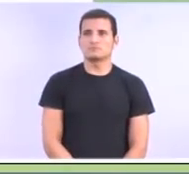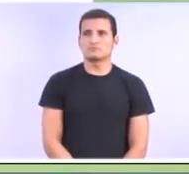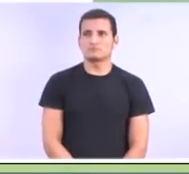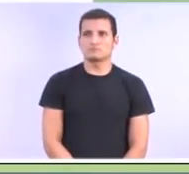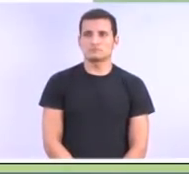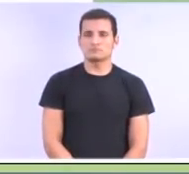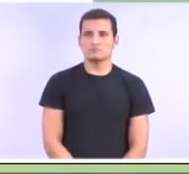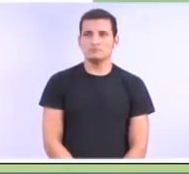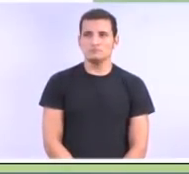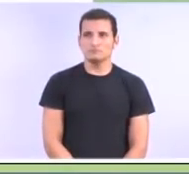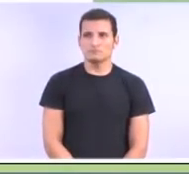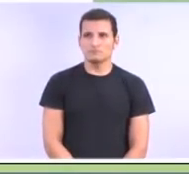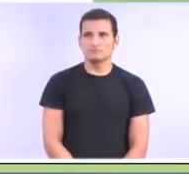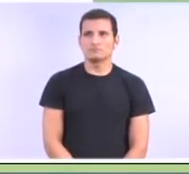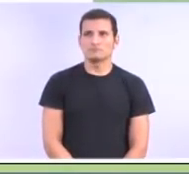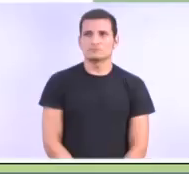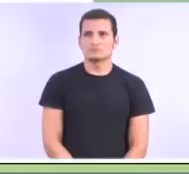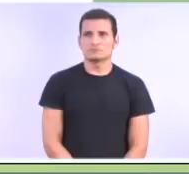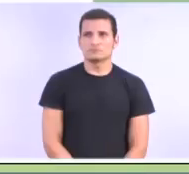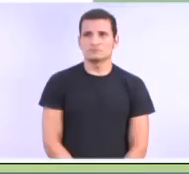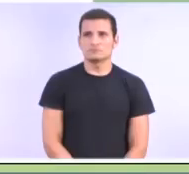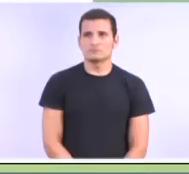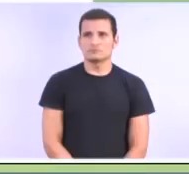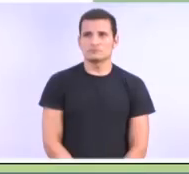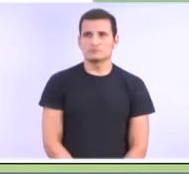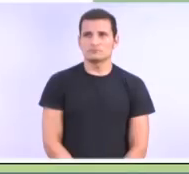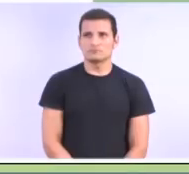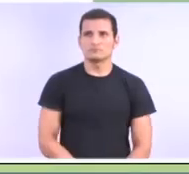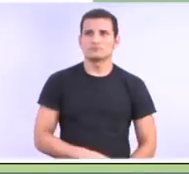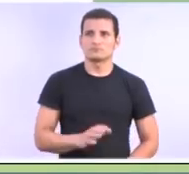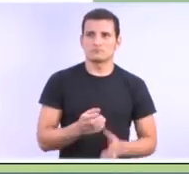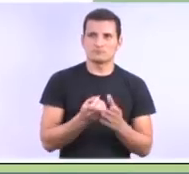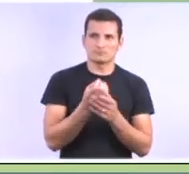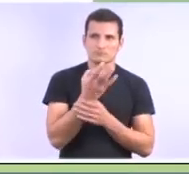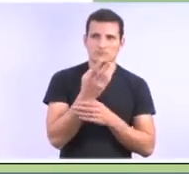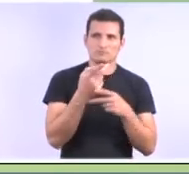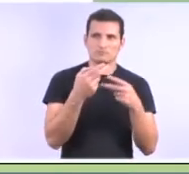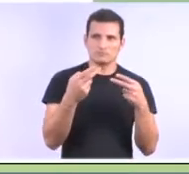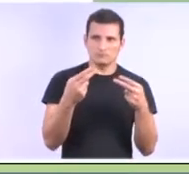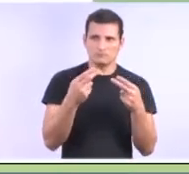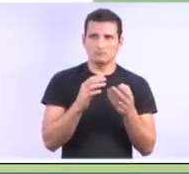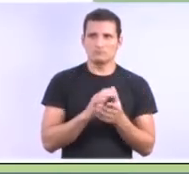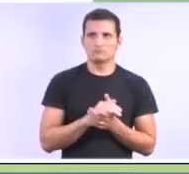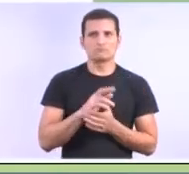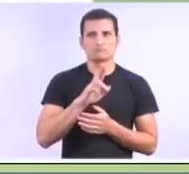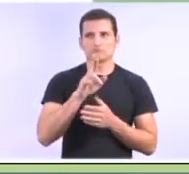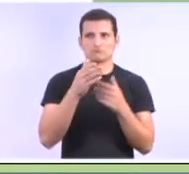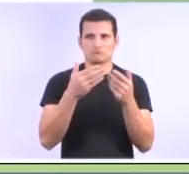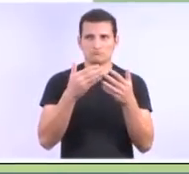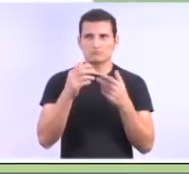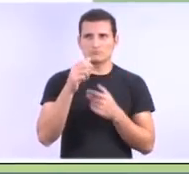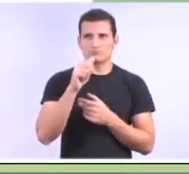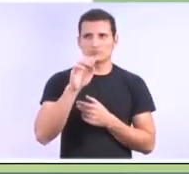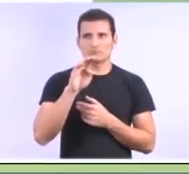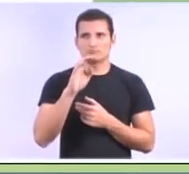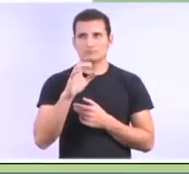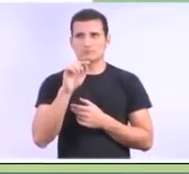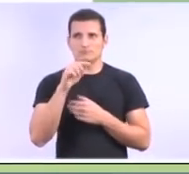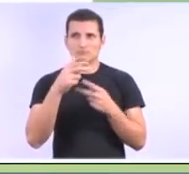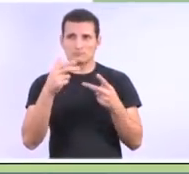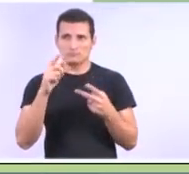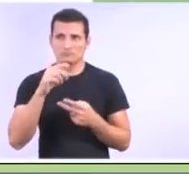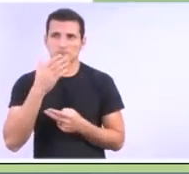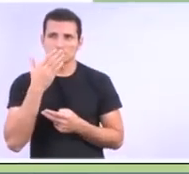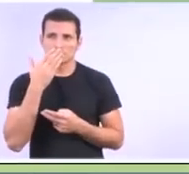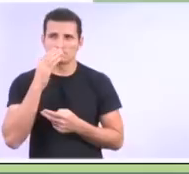Até aqui nós vimos na aula passada. Então eu acabei de criar um objeto com nome qualquer, no caso eu coloquei o nome ABC. Esse objeto é do tipo